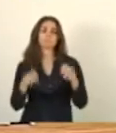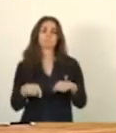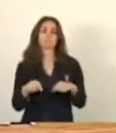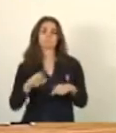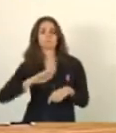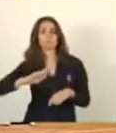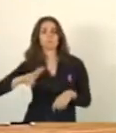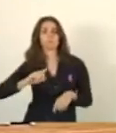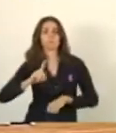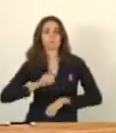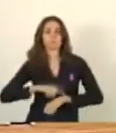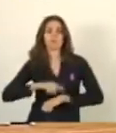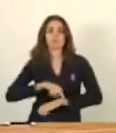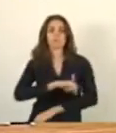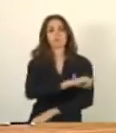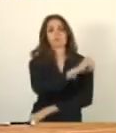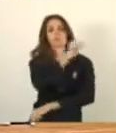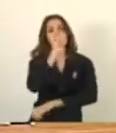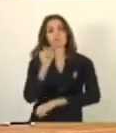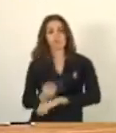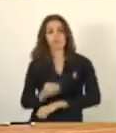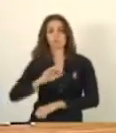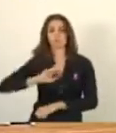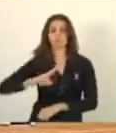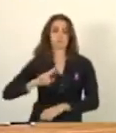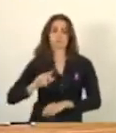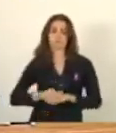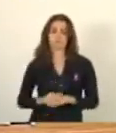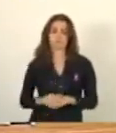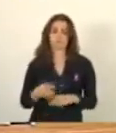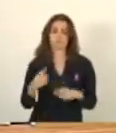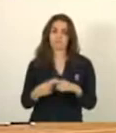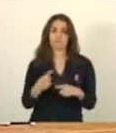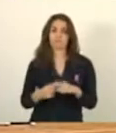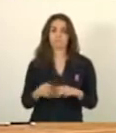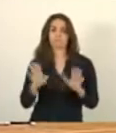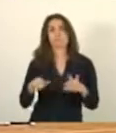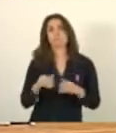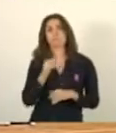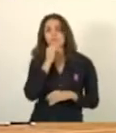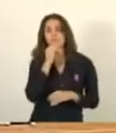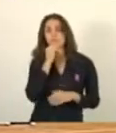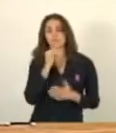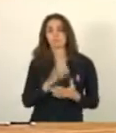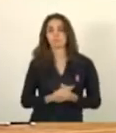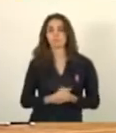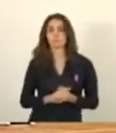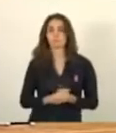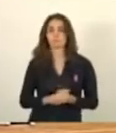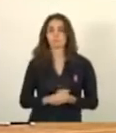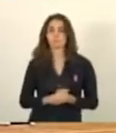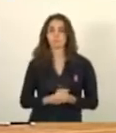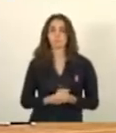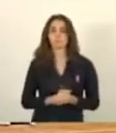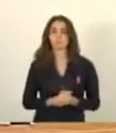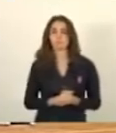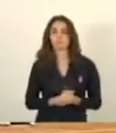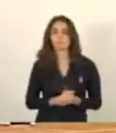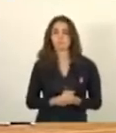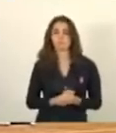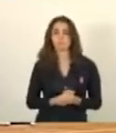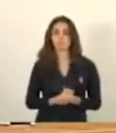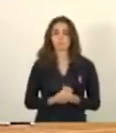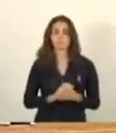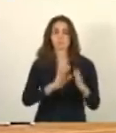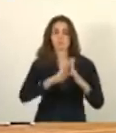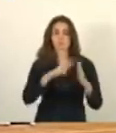ser de tempo integral. Por quê? Hoje funciona assim, se instala, por exemplo, o que ele chama de